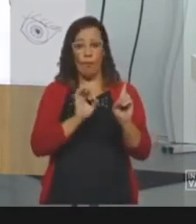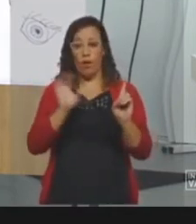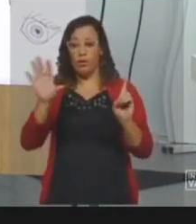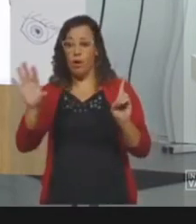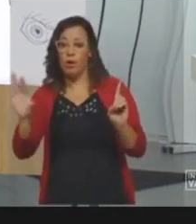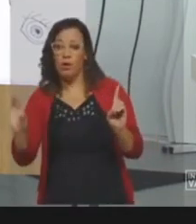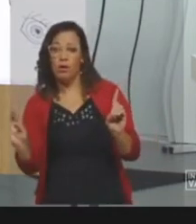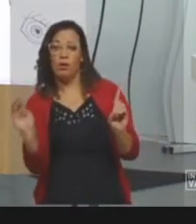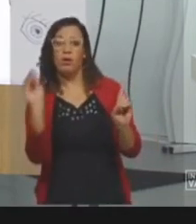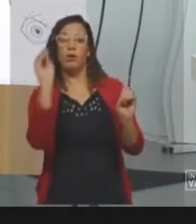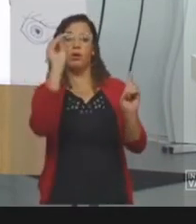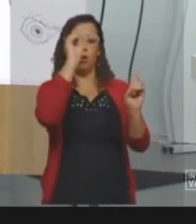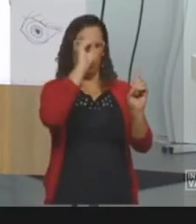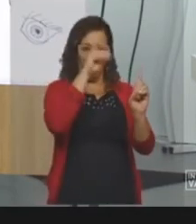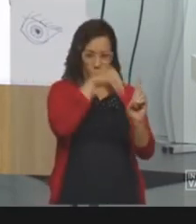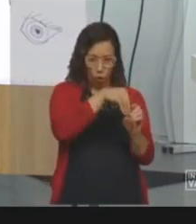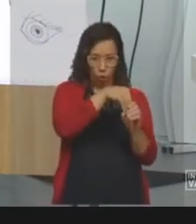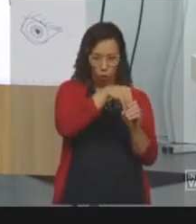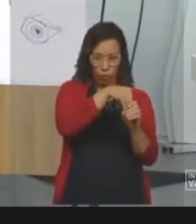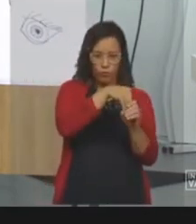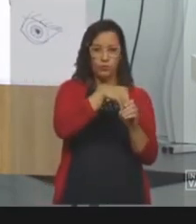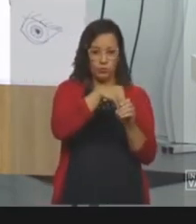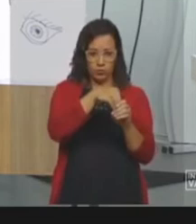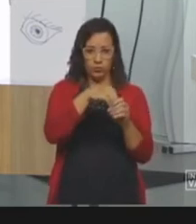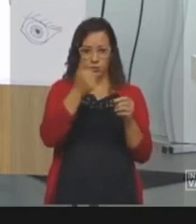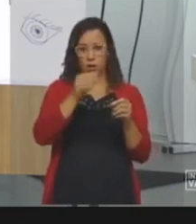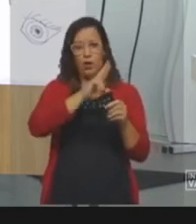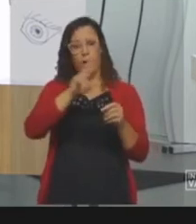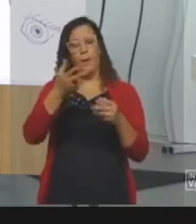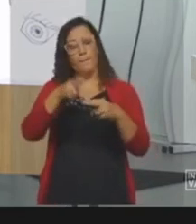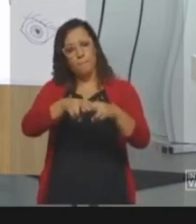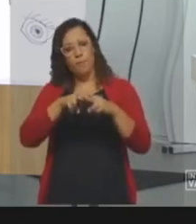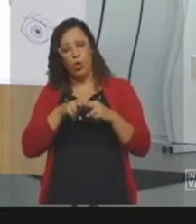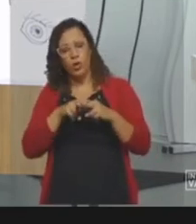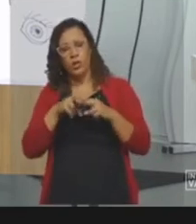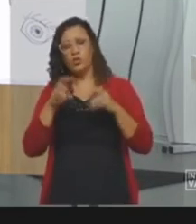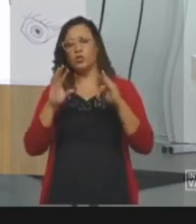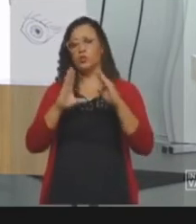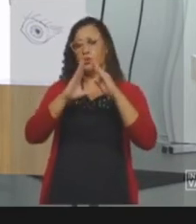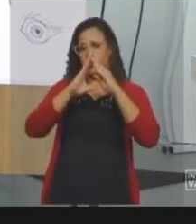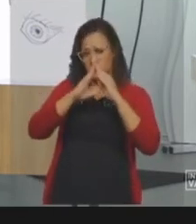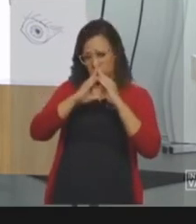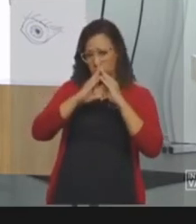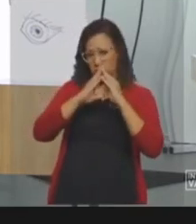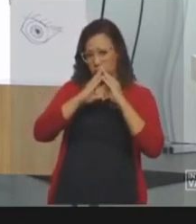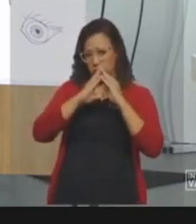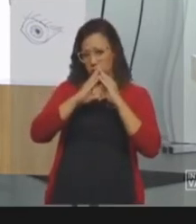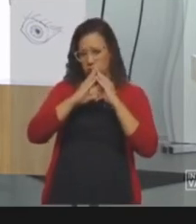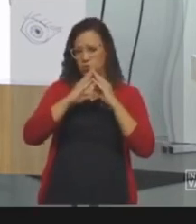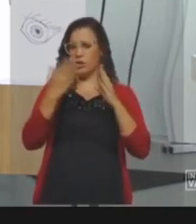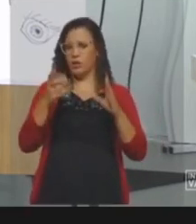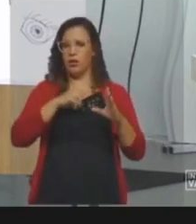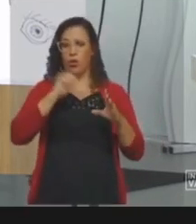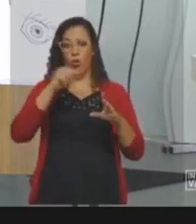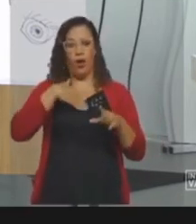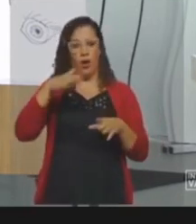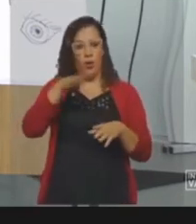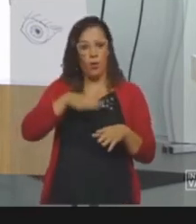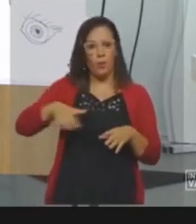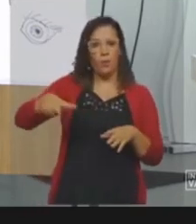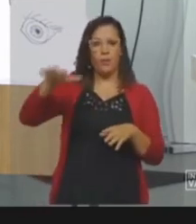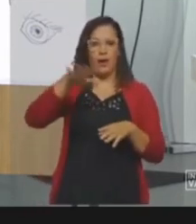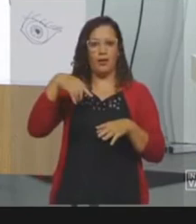foram transferidos para ele. Então, nós chamamos de transgênicos. Os transgênicos estão dominando aí no mercado.